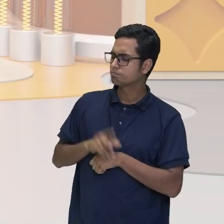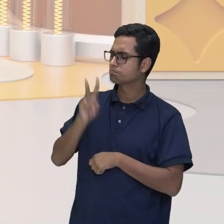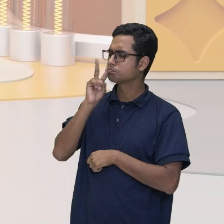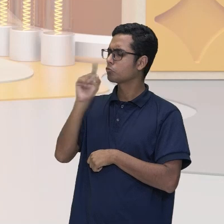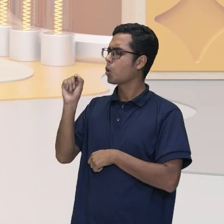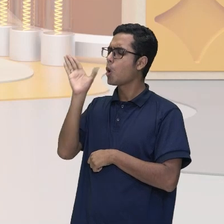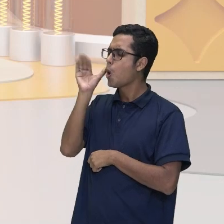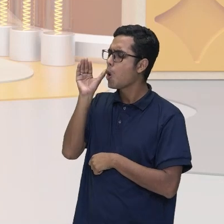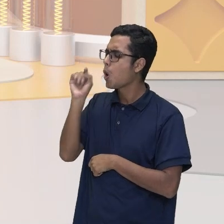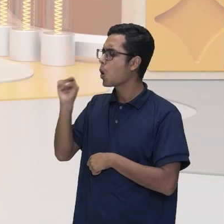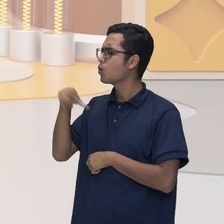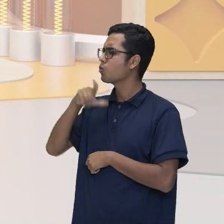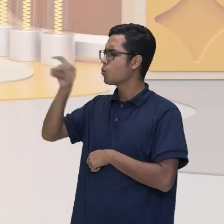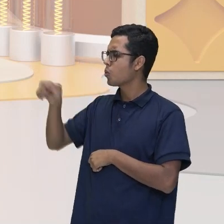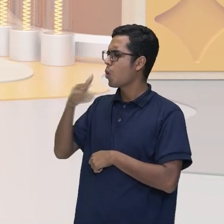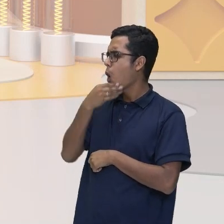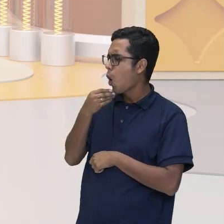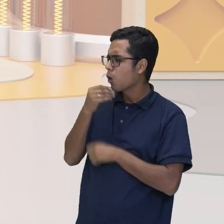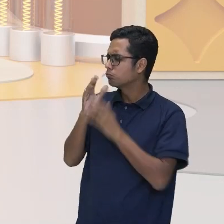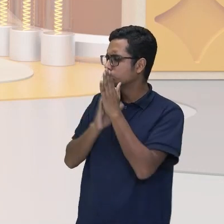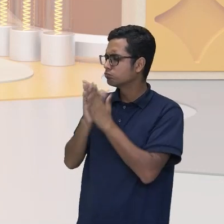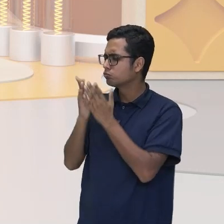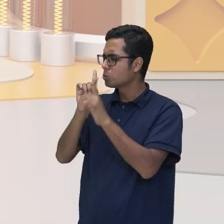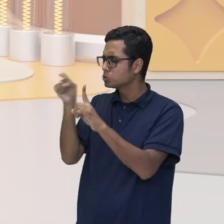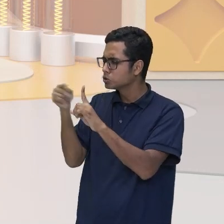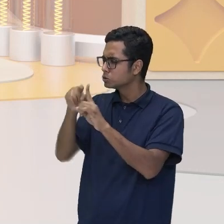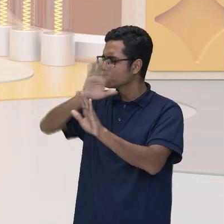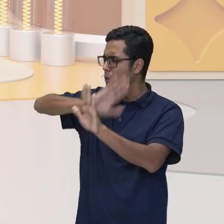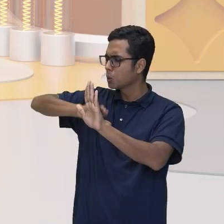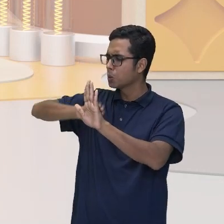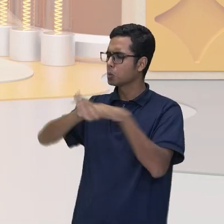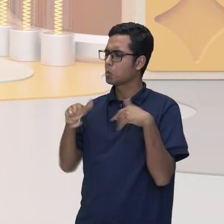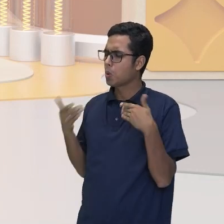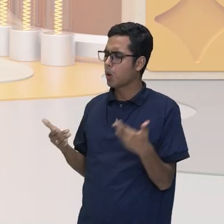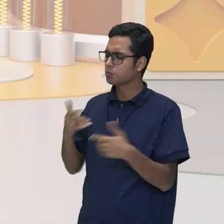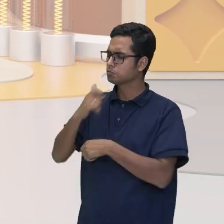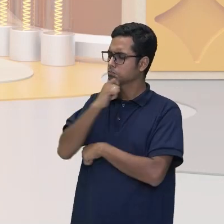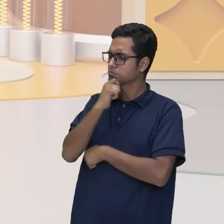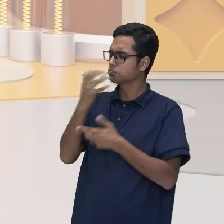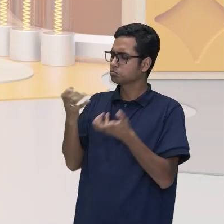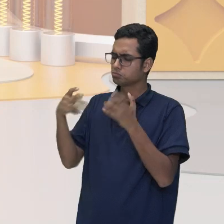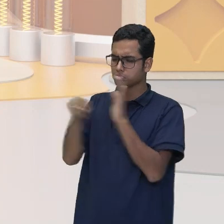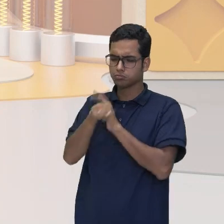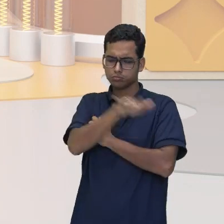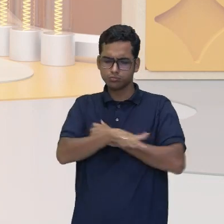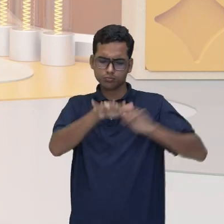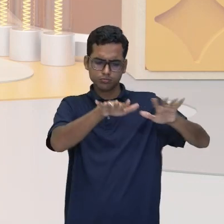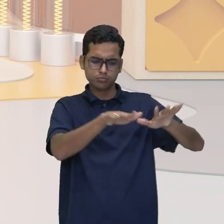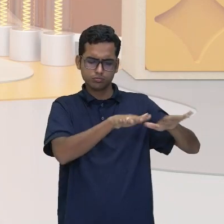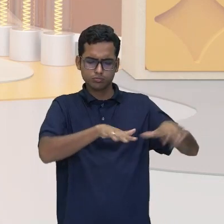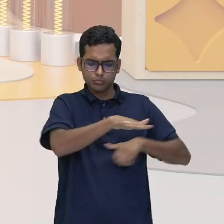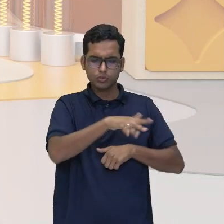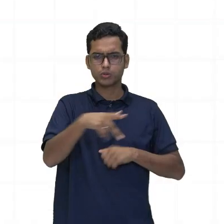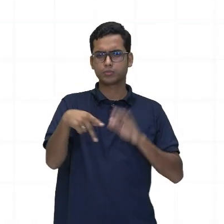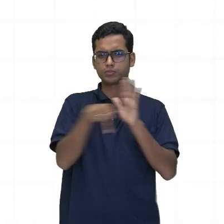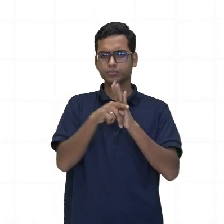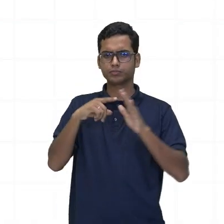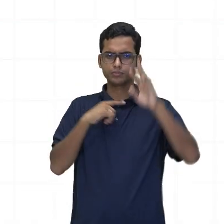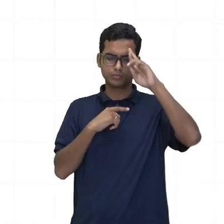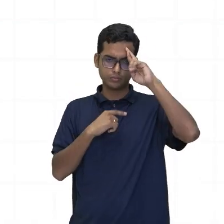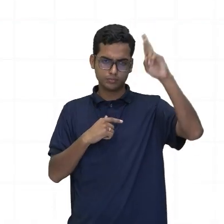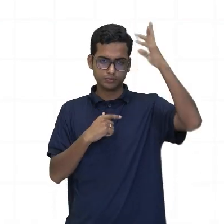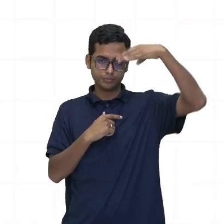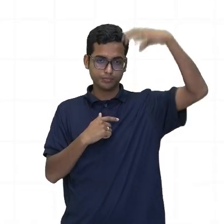que o Cortés estava de fato querendo com o seu território. E Cortés, ele